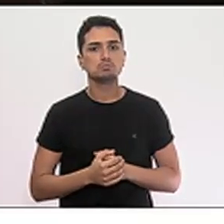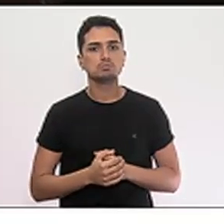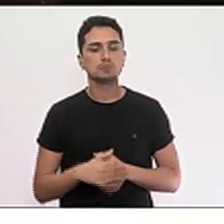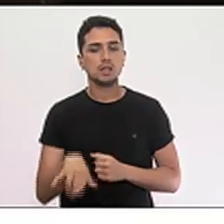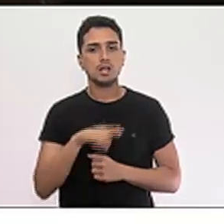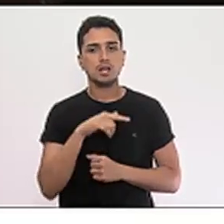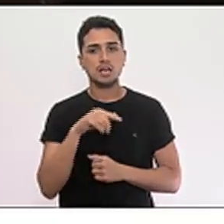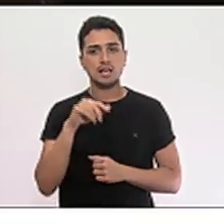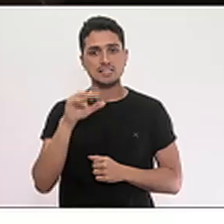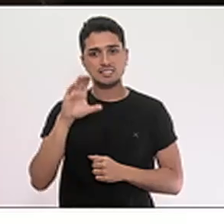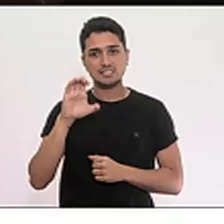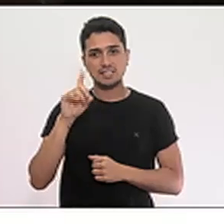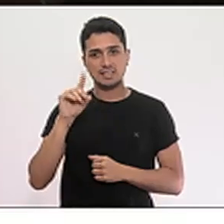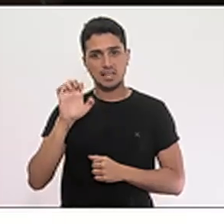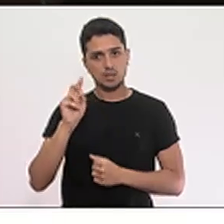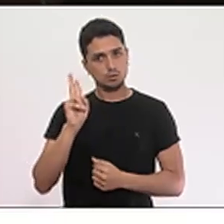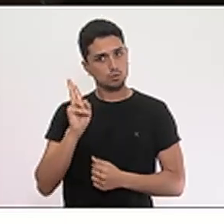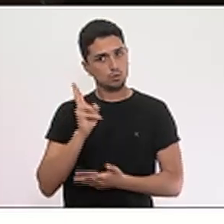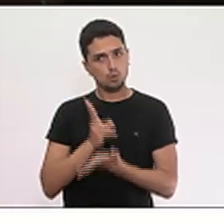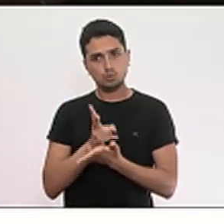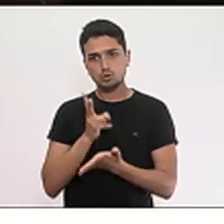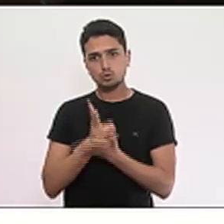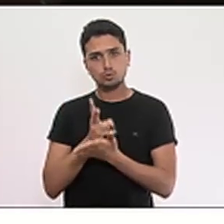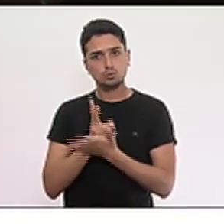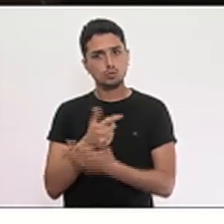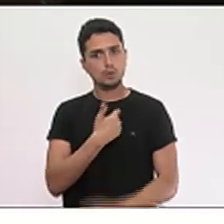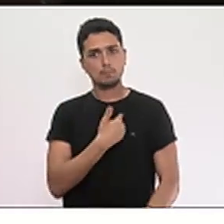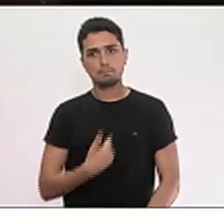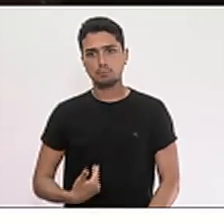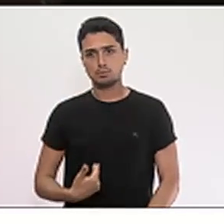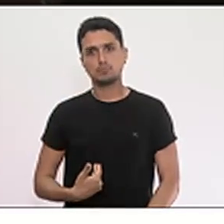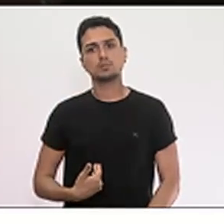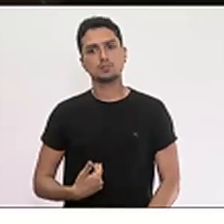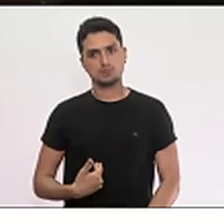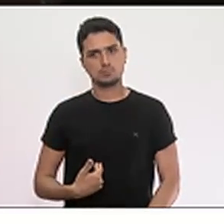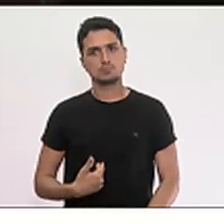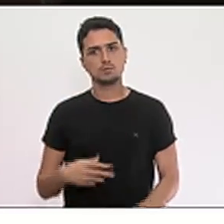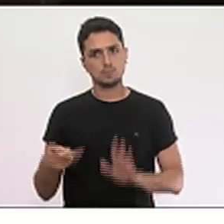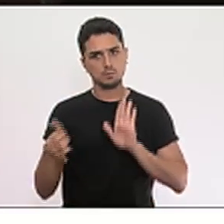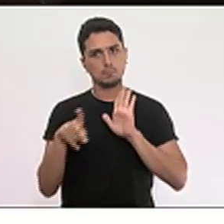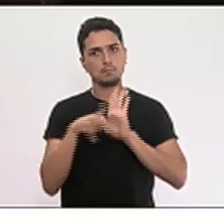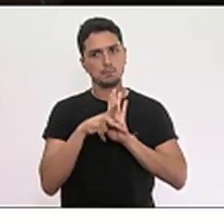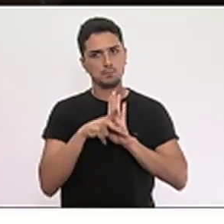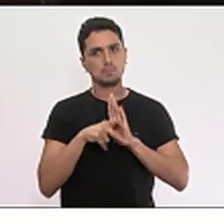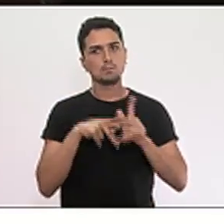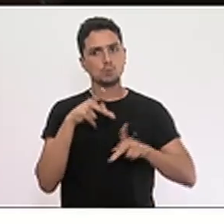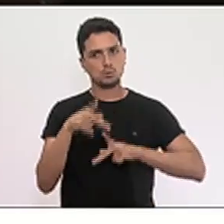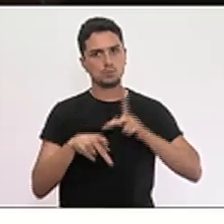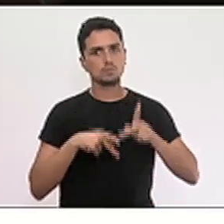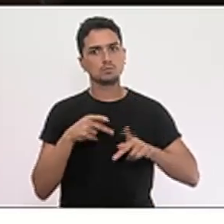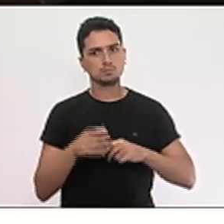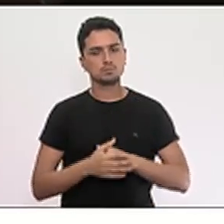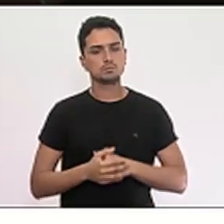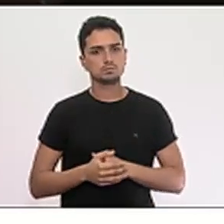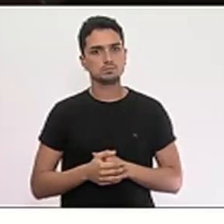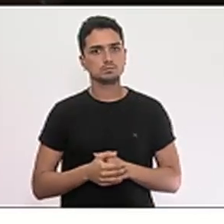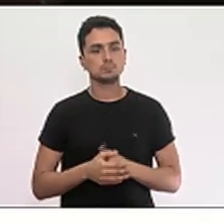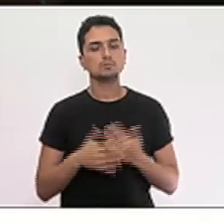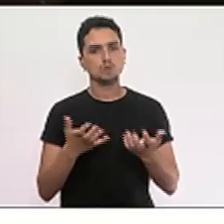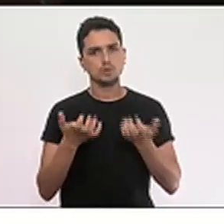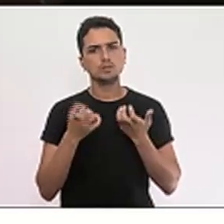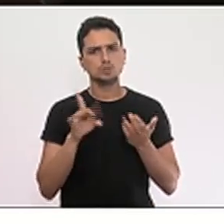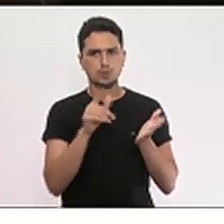a continuar pública. Agora eu queria, com autorização aqui do presidente,